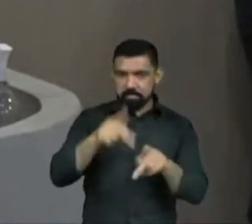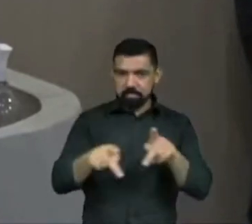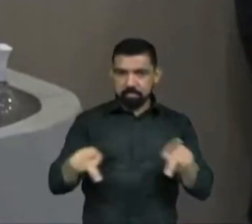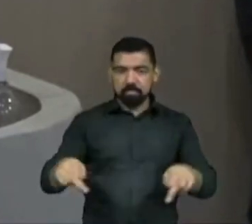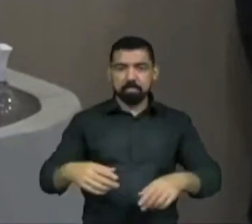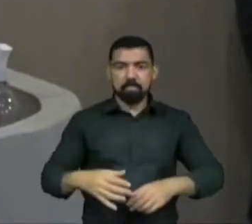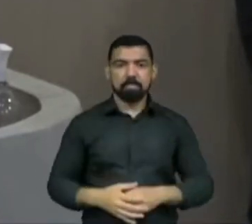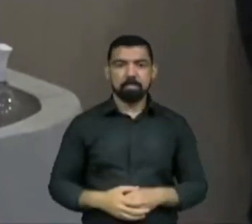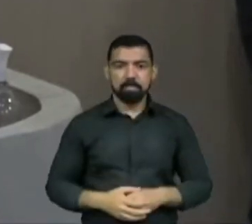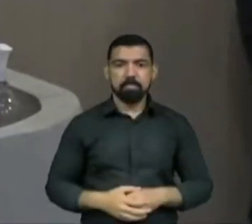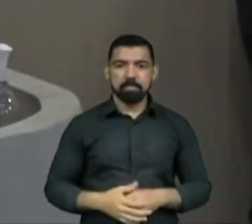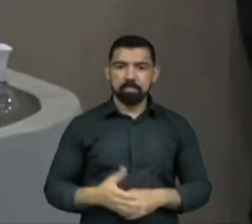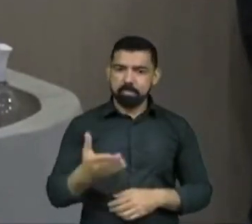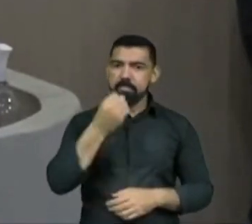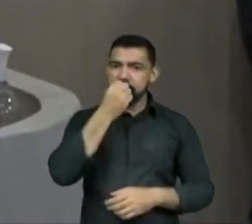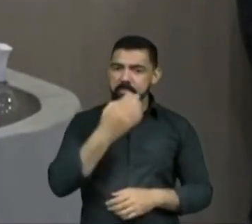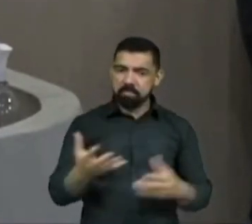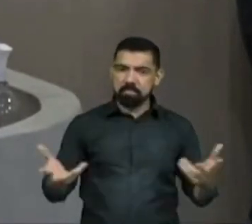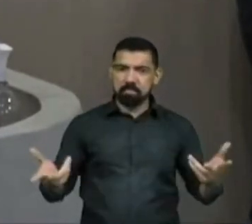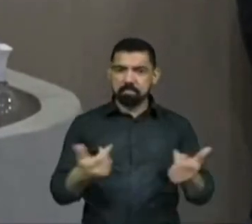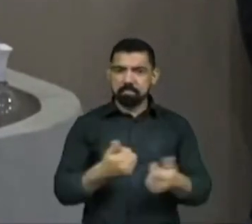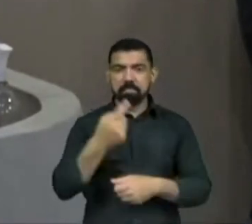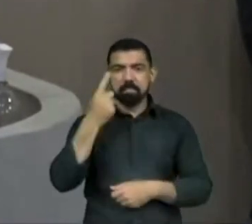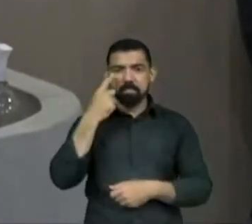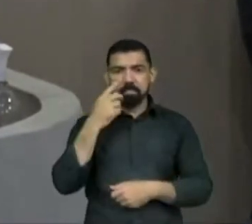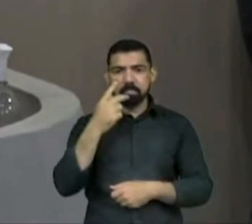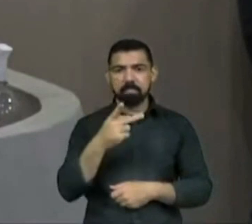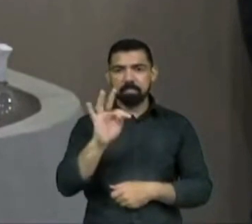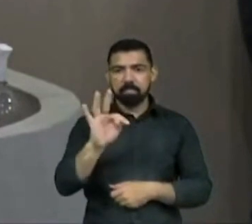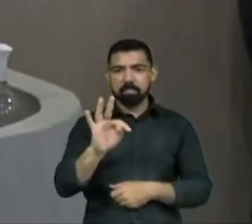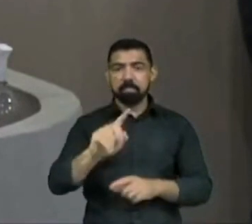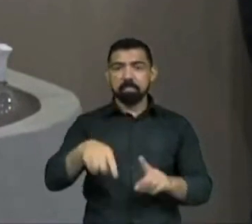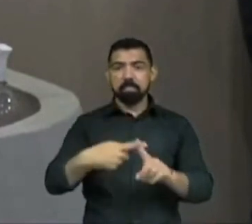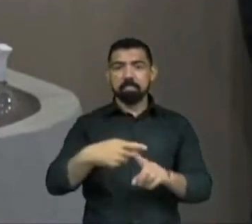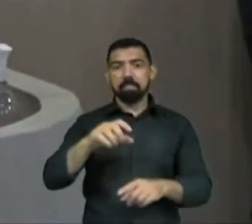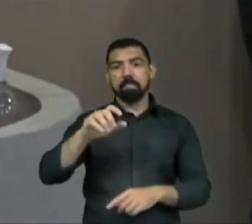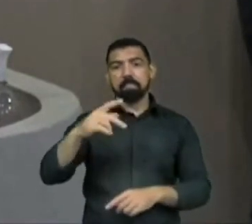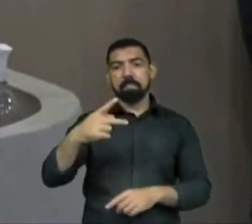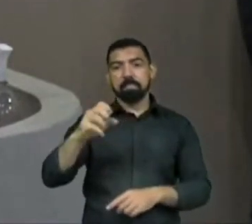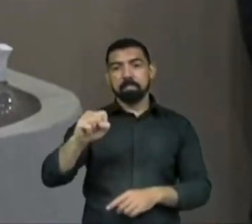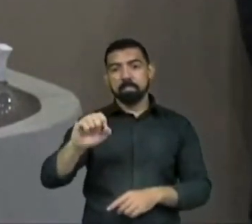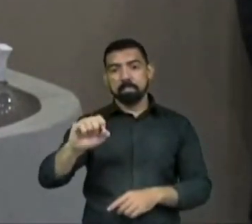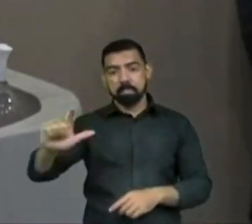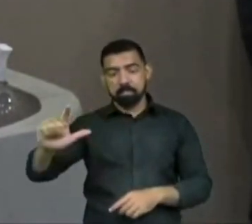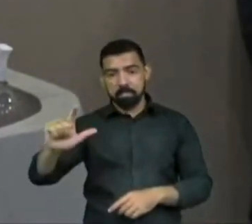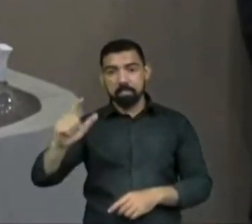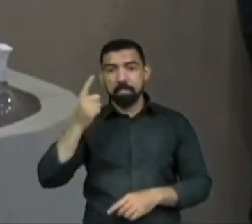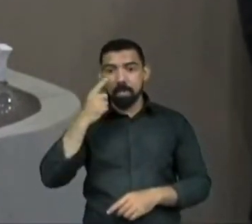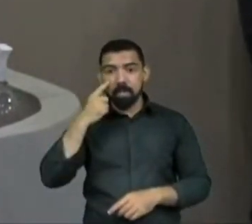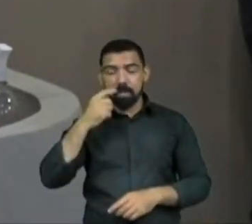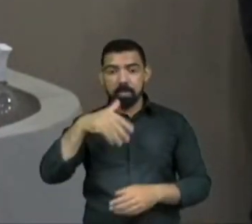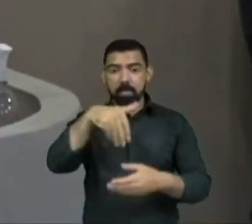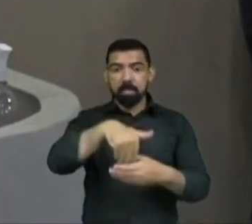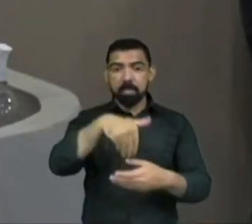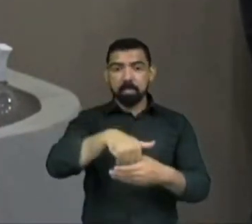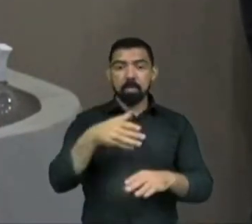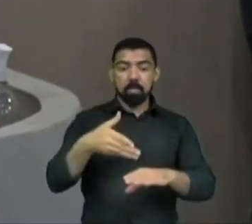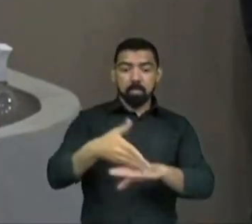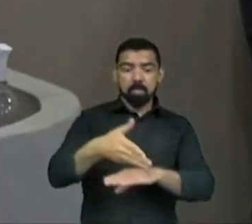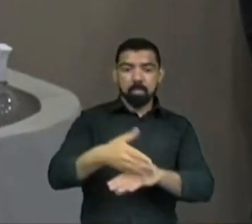Olha como é fantástico ver o PT e o PSOL votando contra a